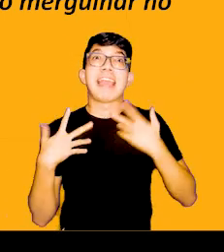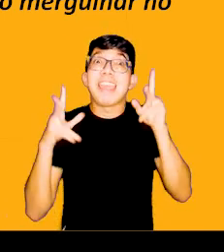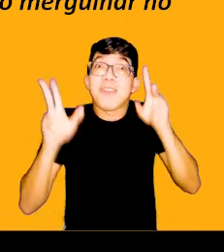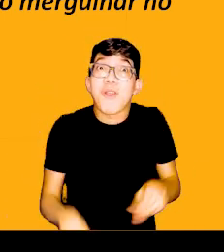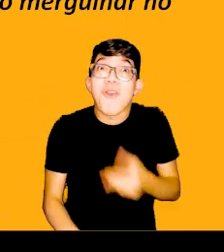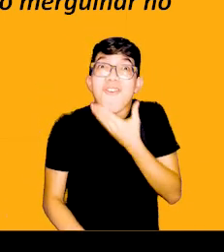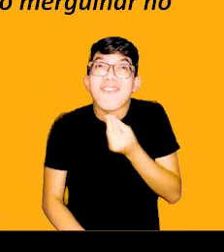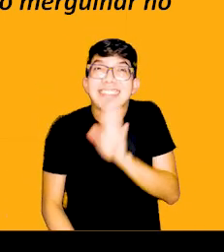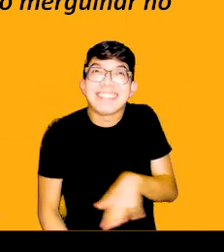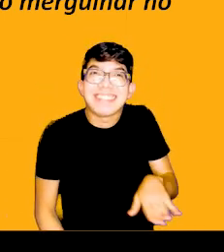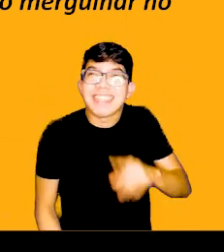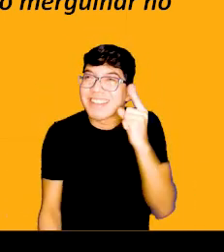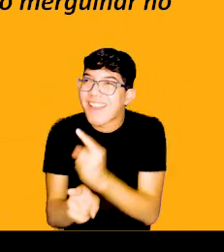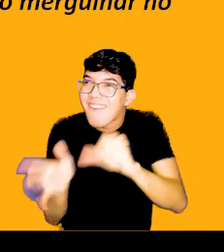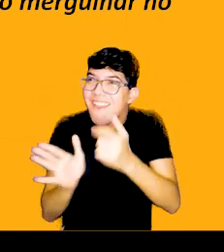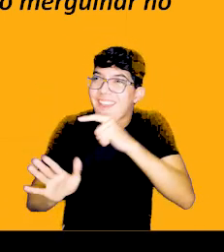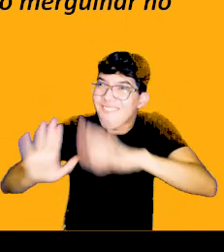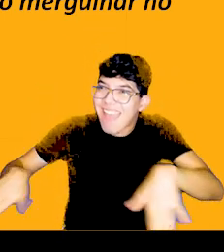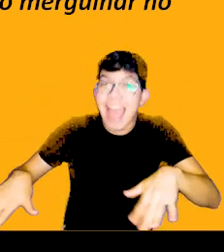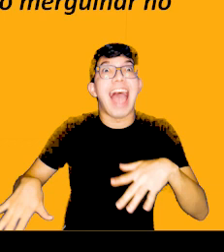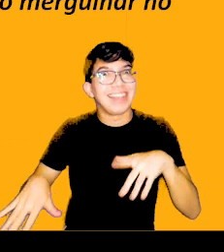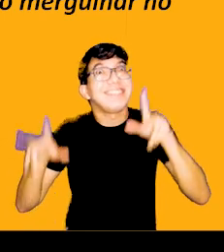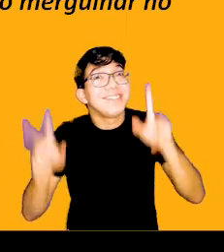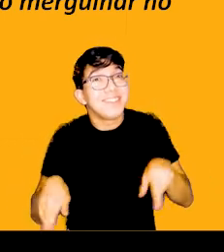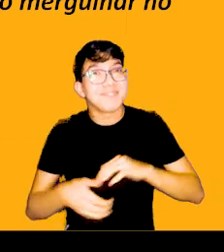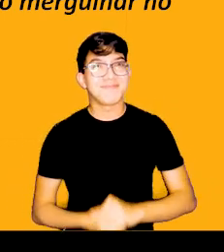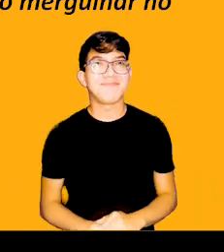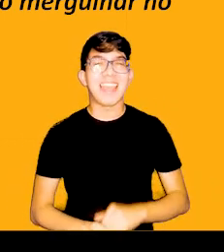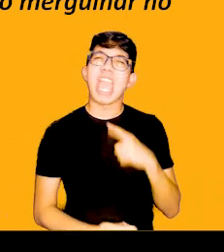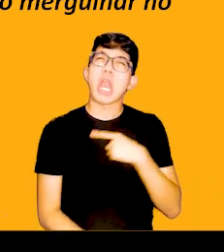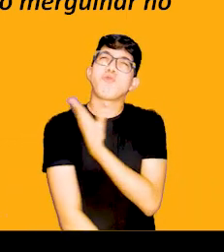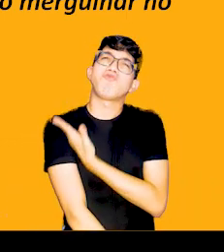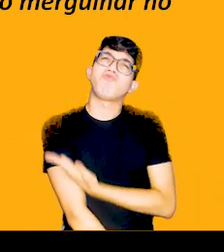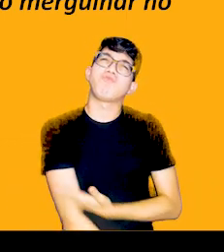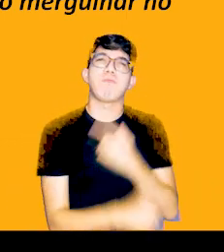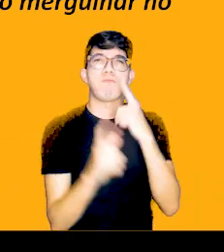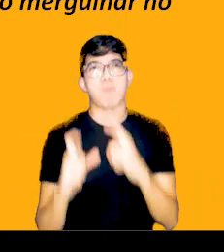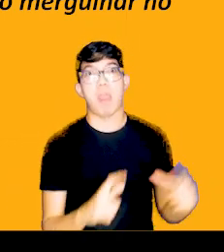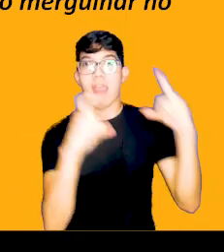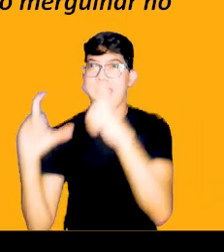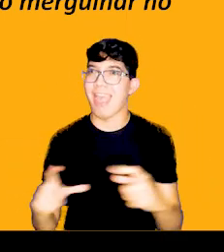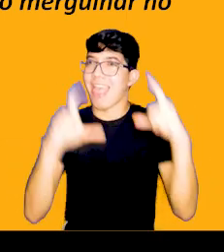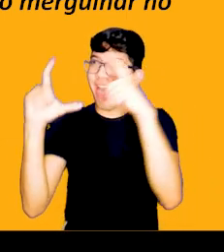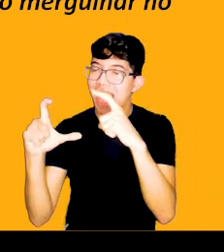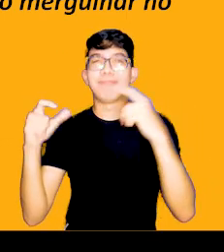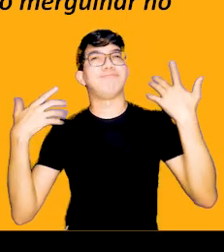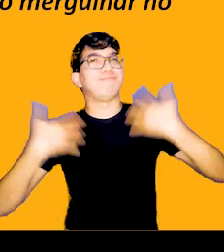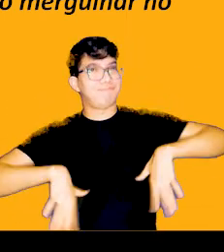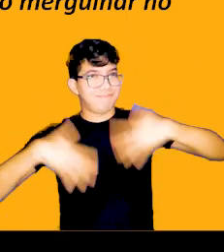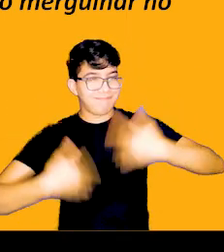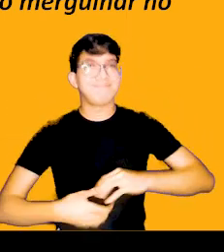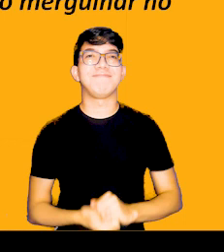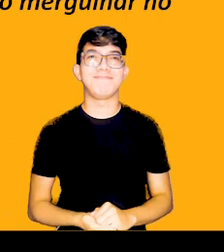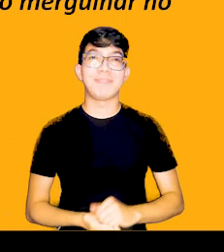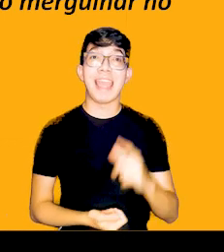caber na imaginação a imensidão do que foi visto tem sido a sua brincadeira cotidiana. Há um gesto que inaugura a